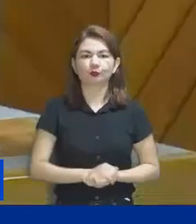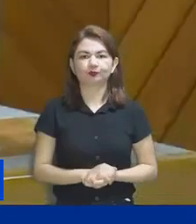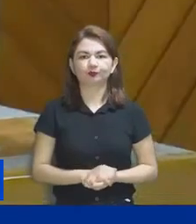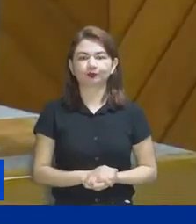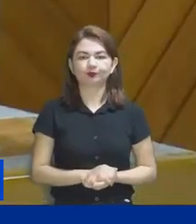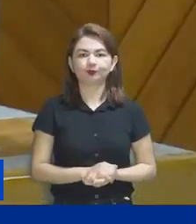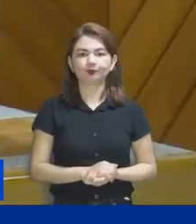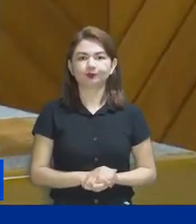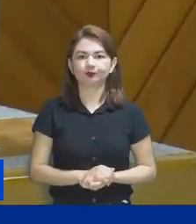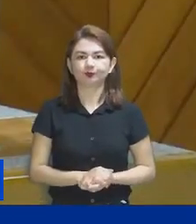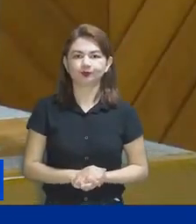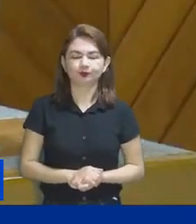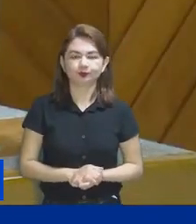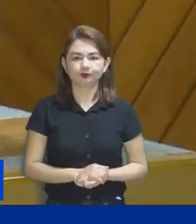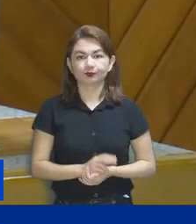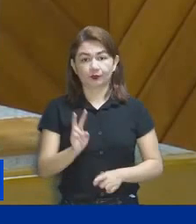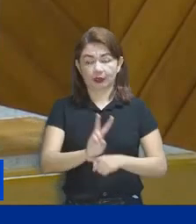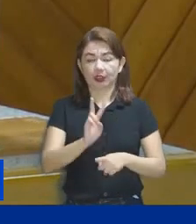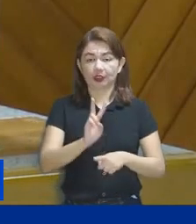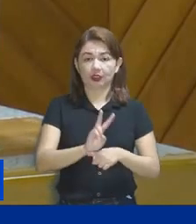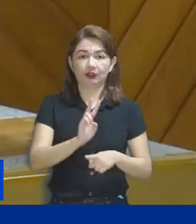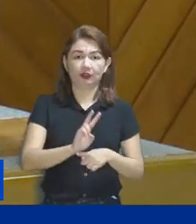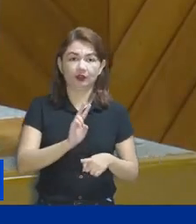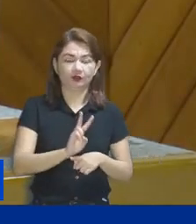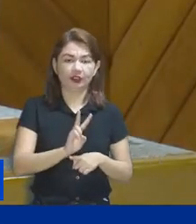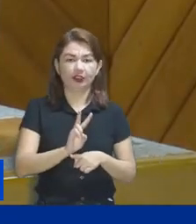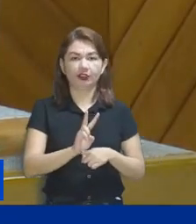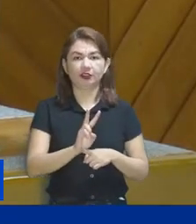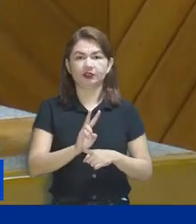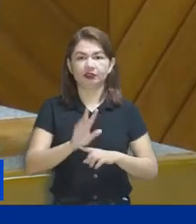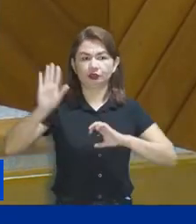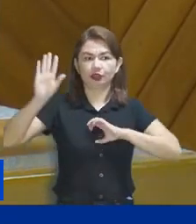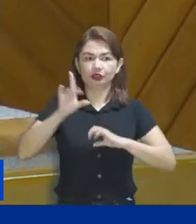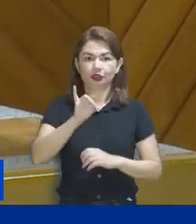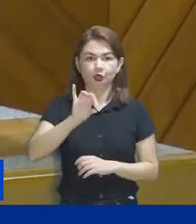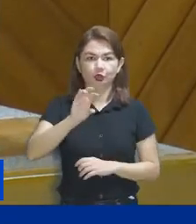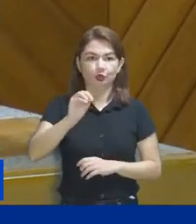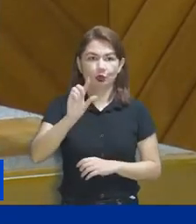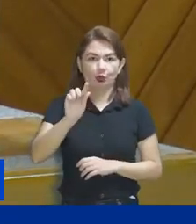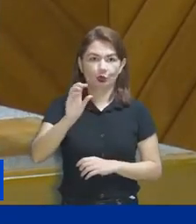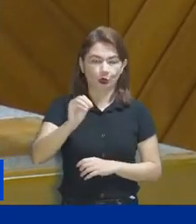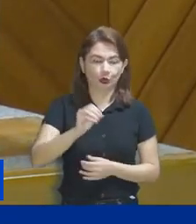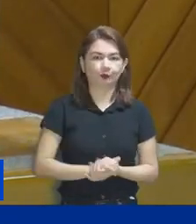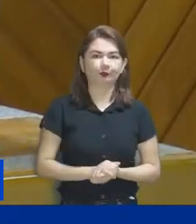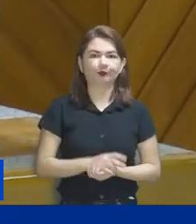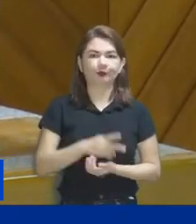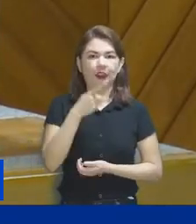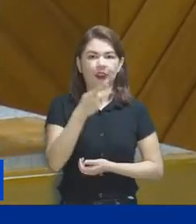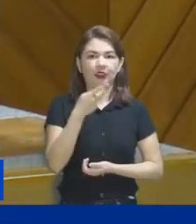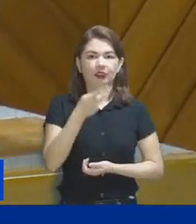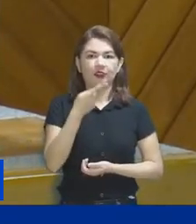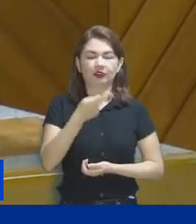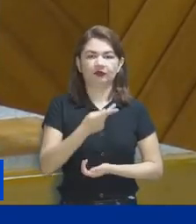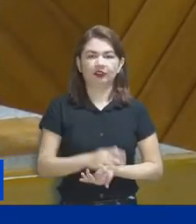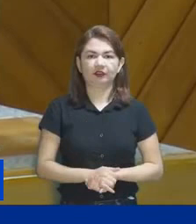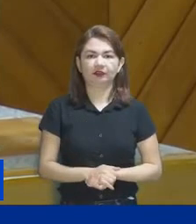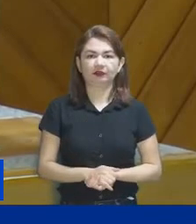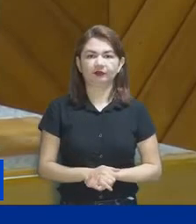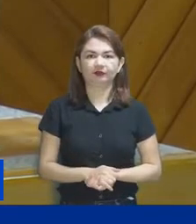A defesa de Diogo Sênior também alegou